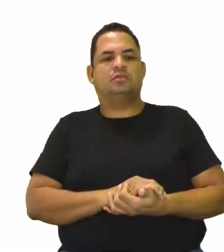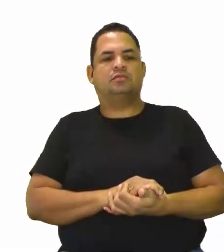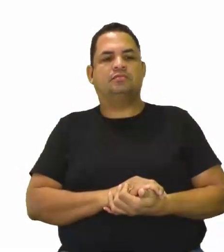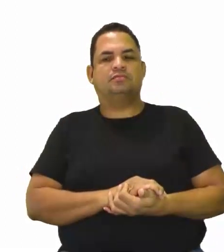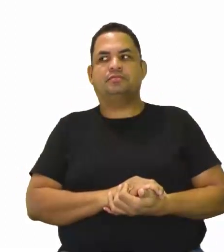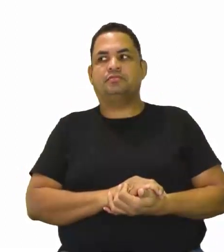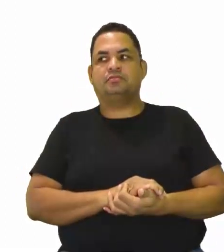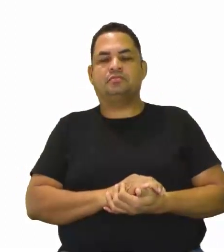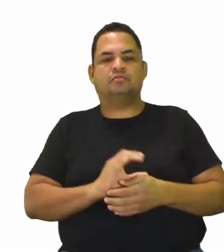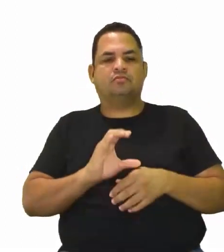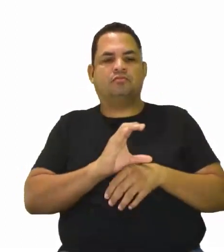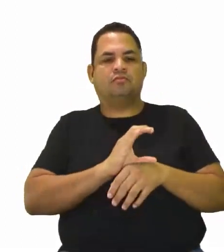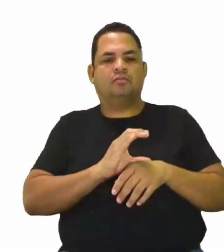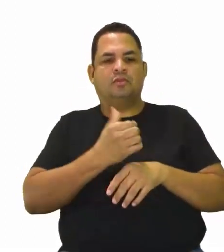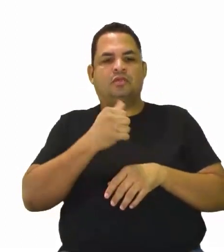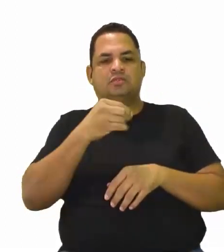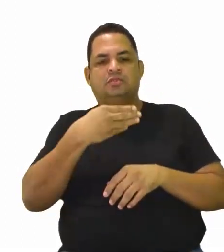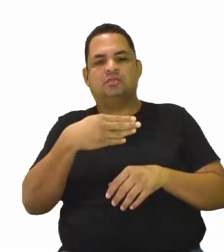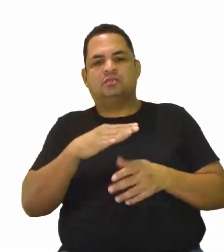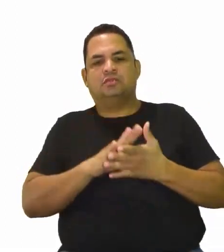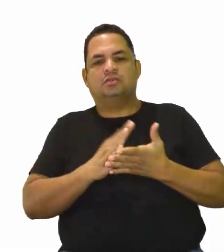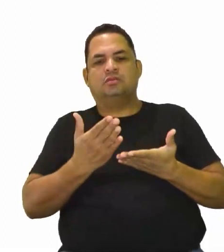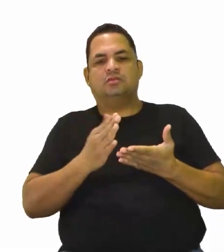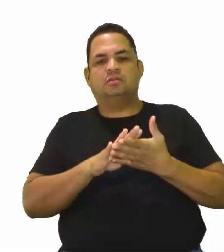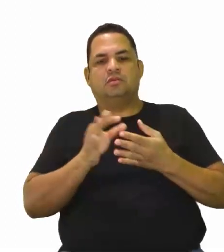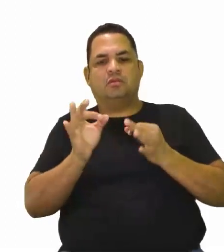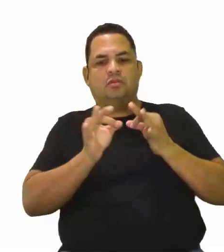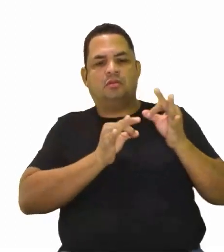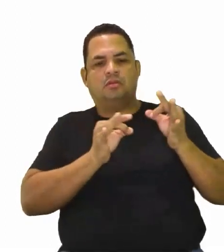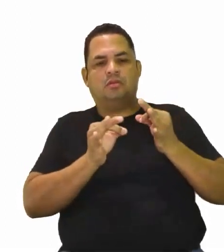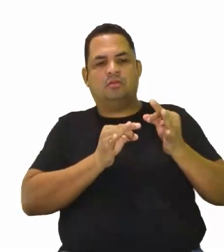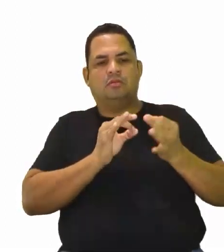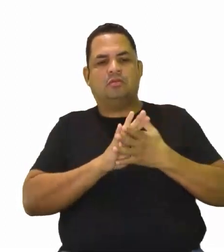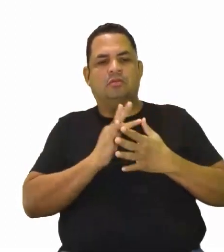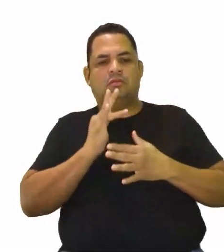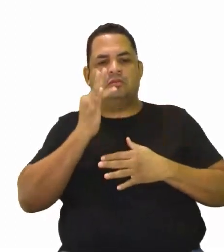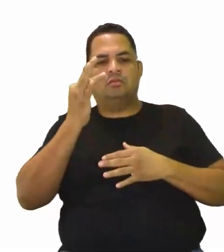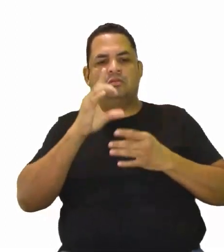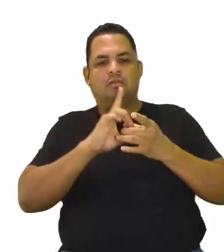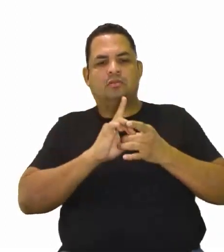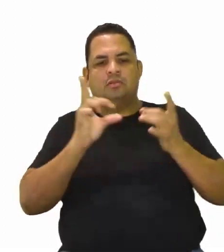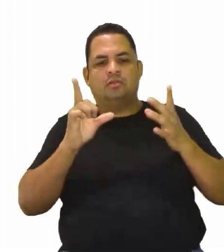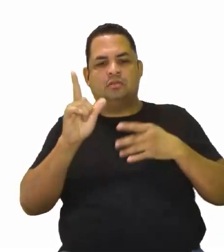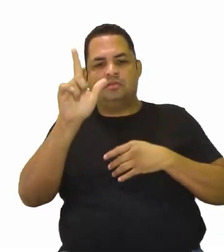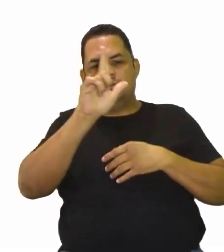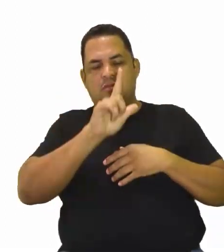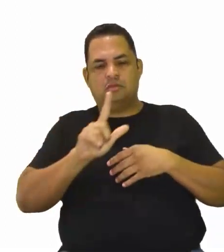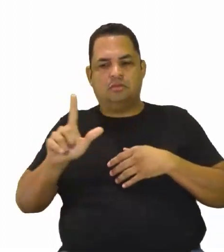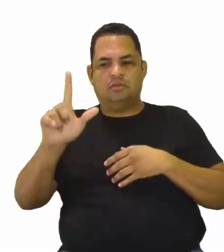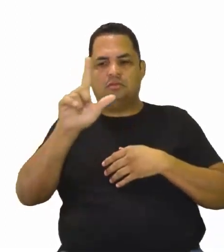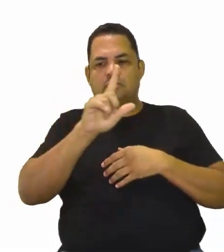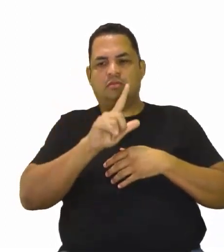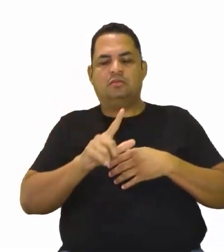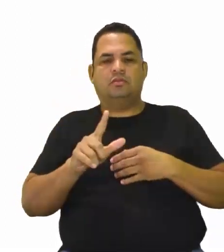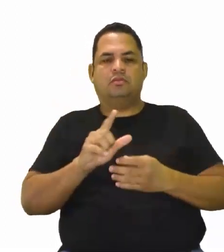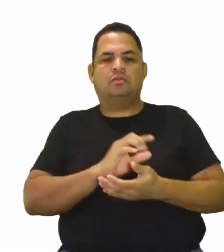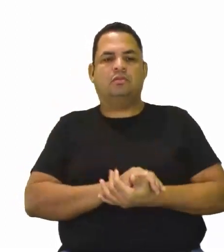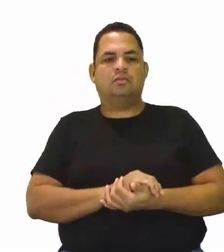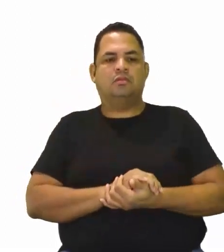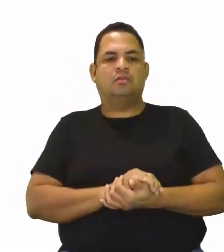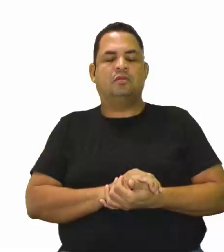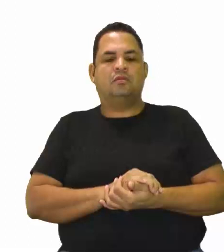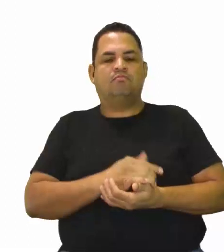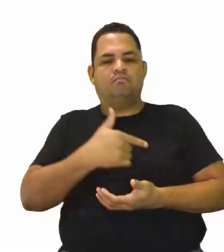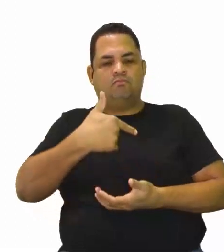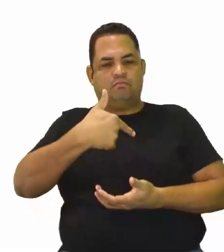A Constituição de 1937 seria a preparação para uma futura democracia liberal?